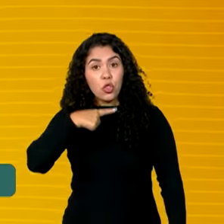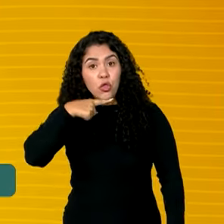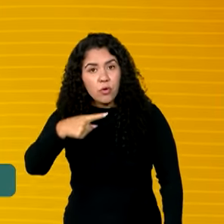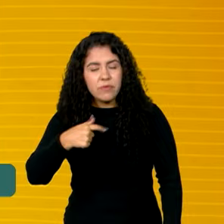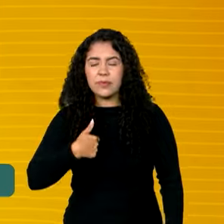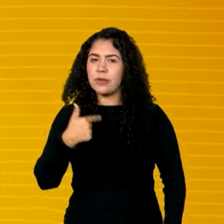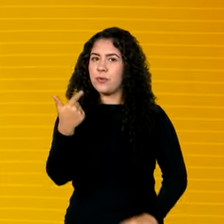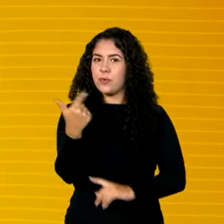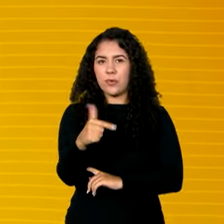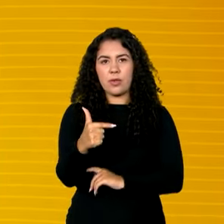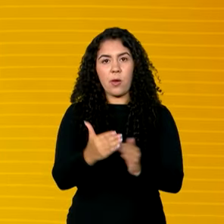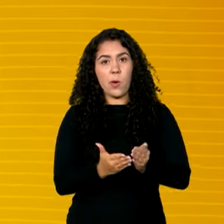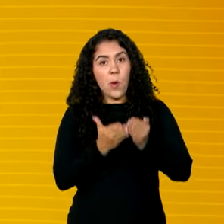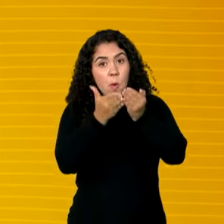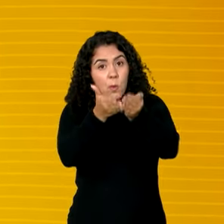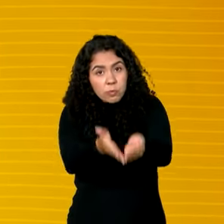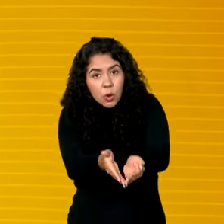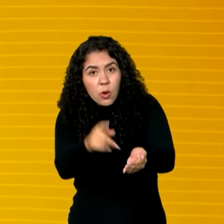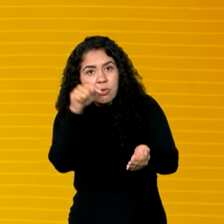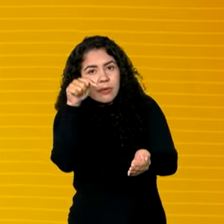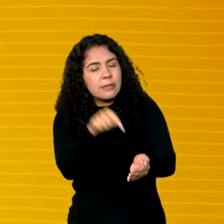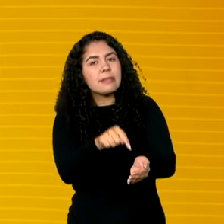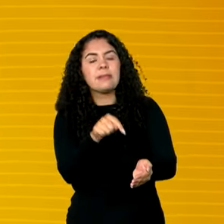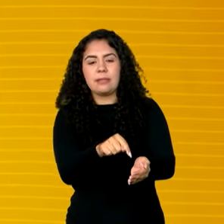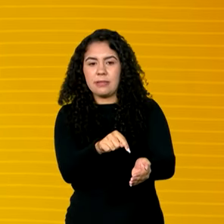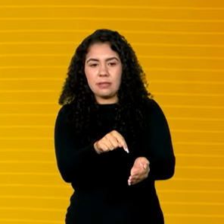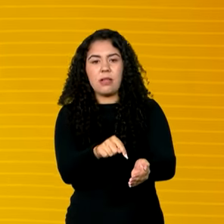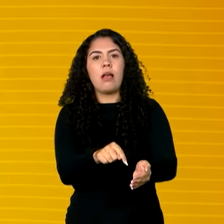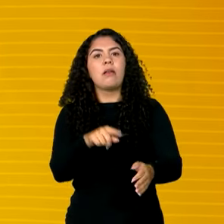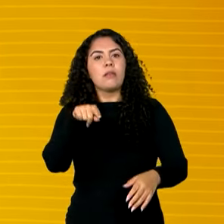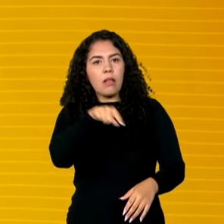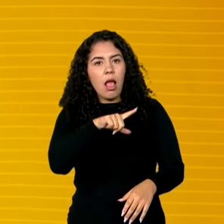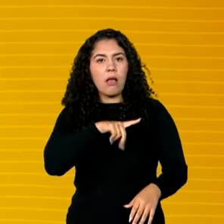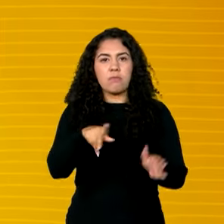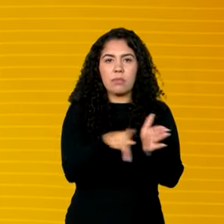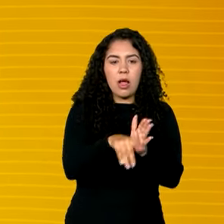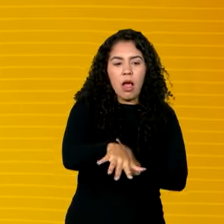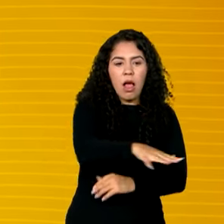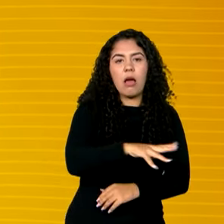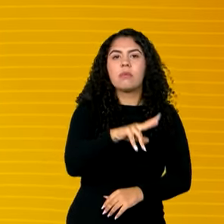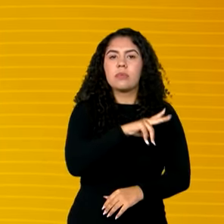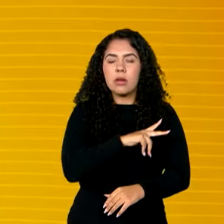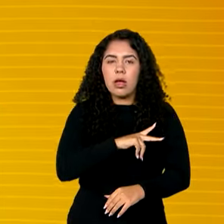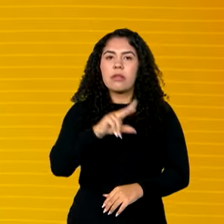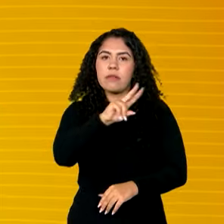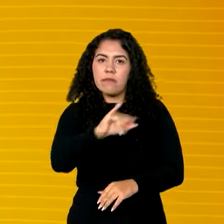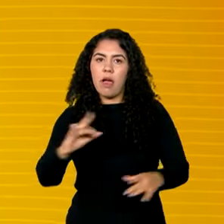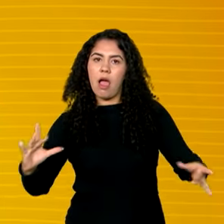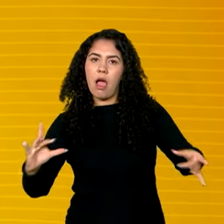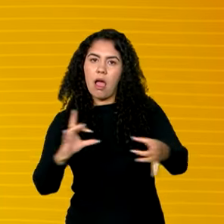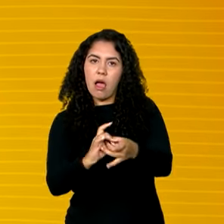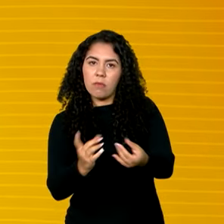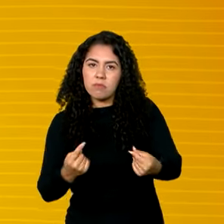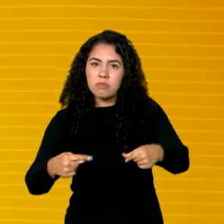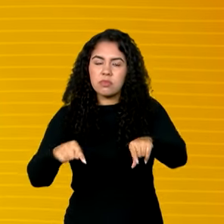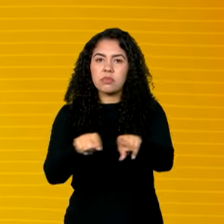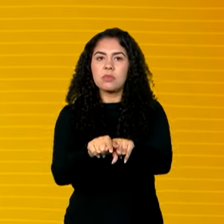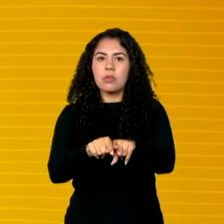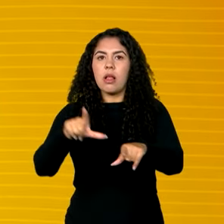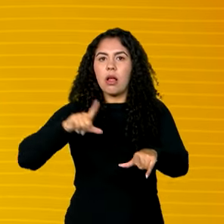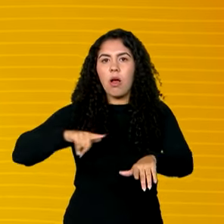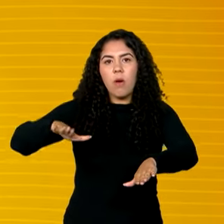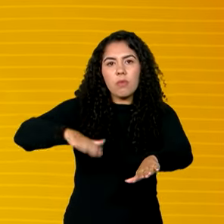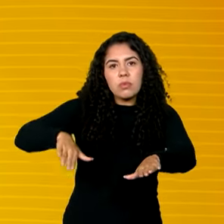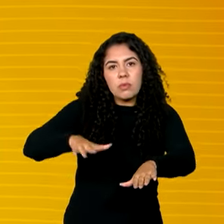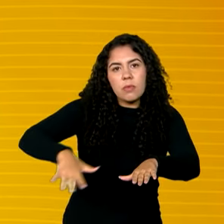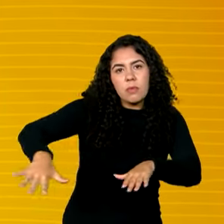porto meridional é um tupi de uso privado que vai dialogar com a região do litoral norte